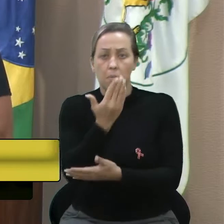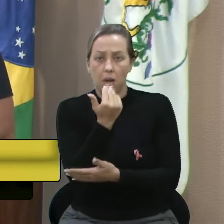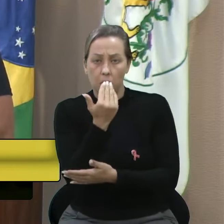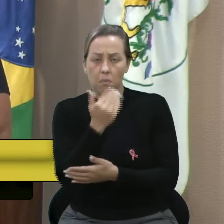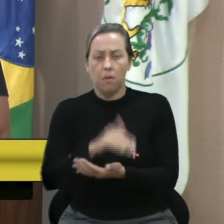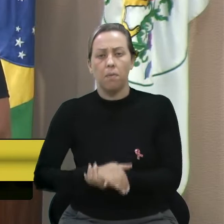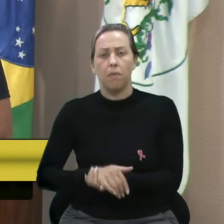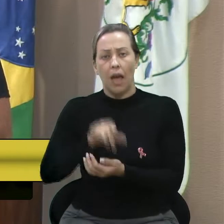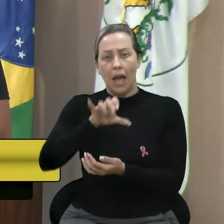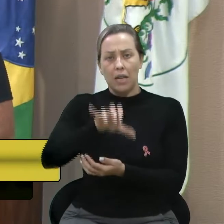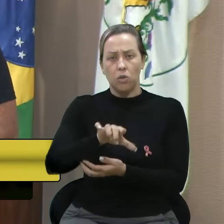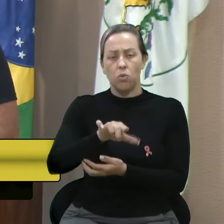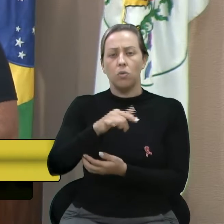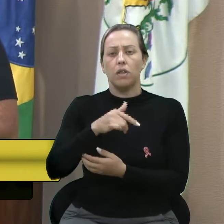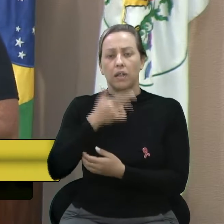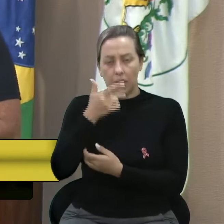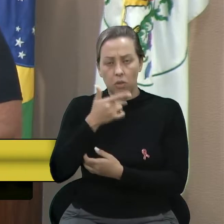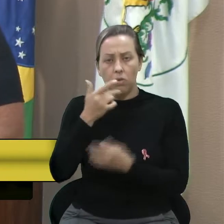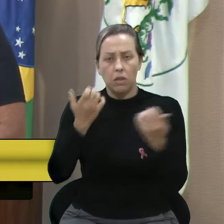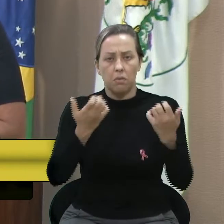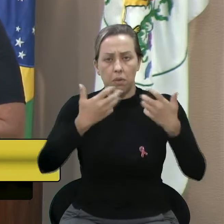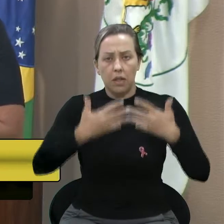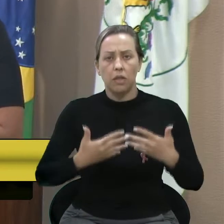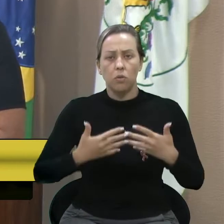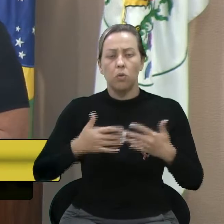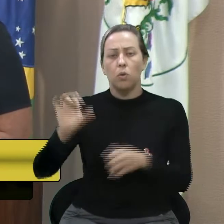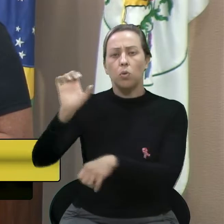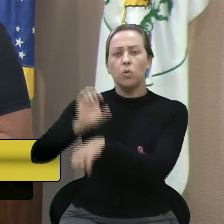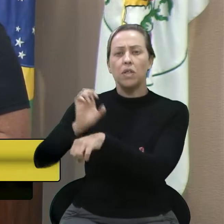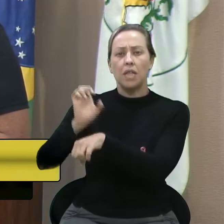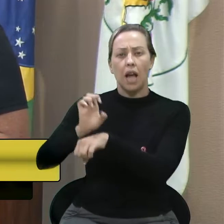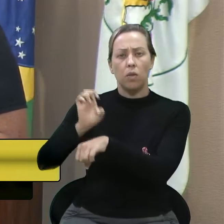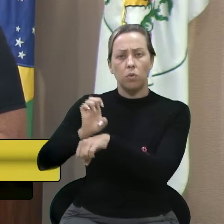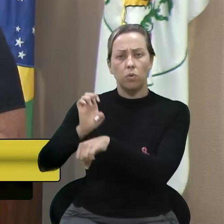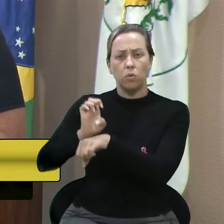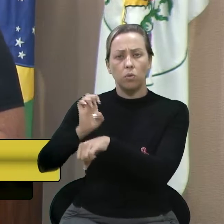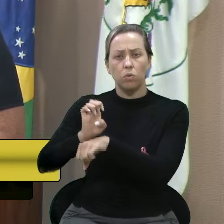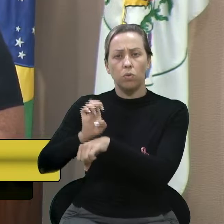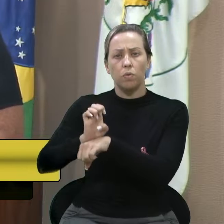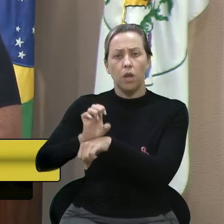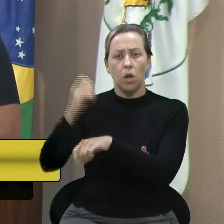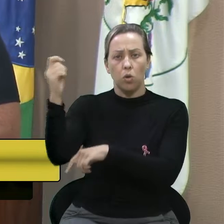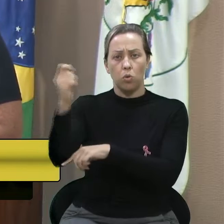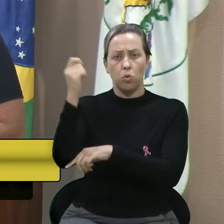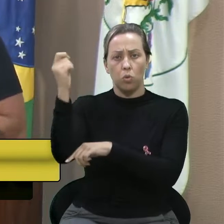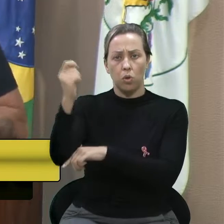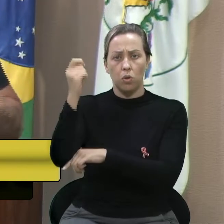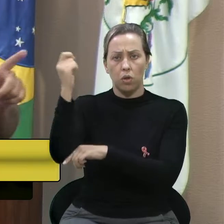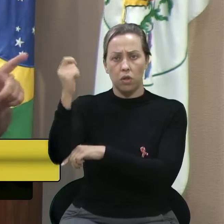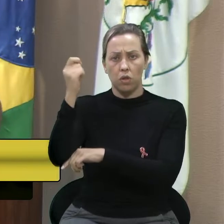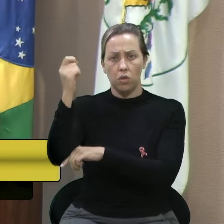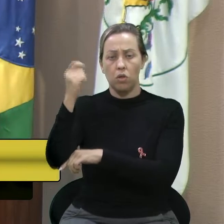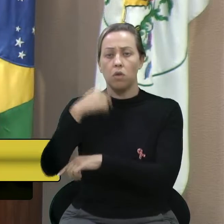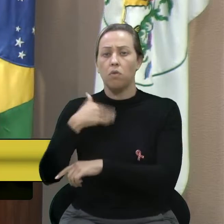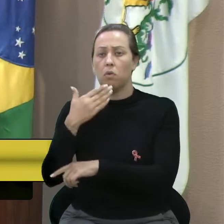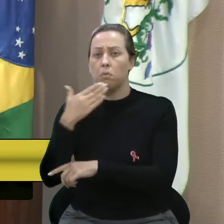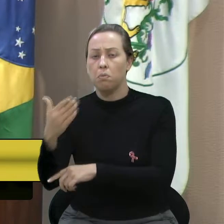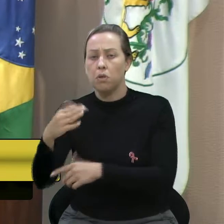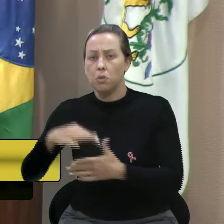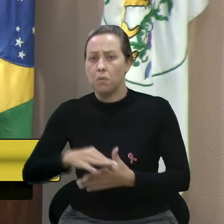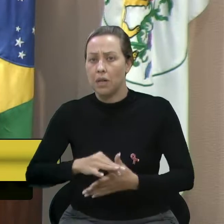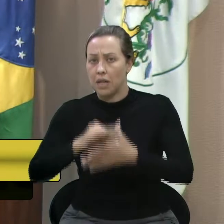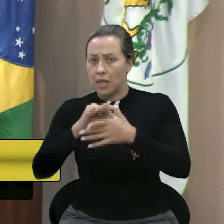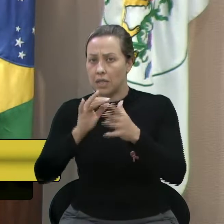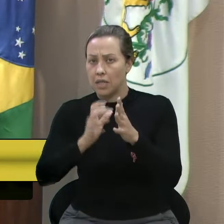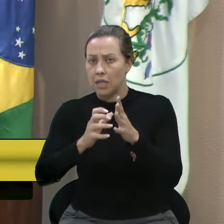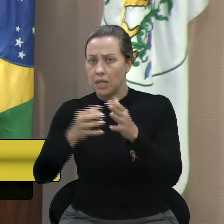É disso que nós estamos falando no estado do Rio Grande do Sul. Eu vou pedir uma declaração de líder no